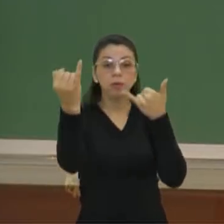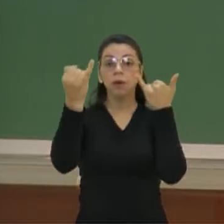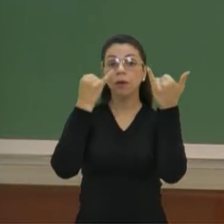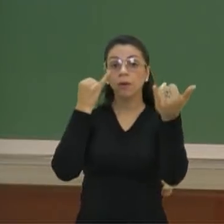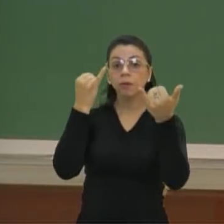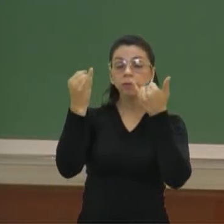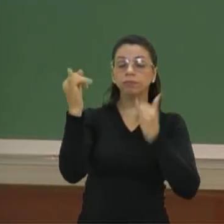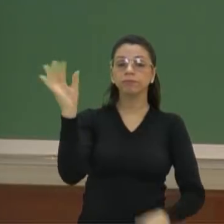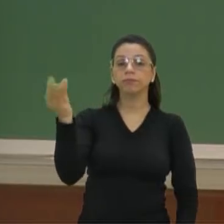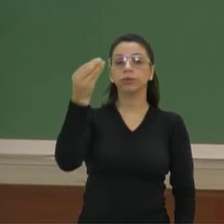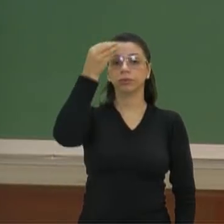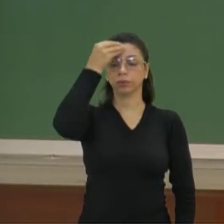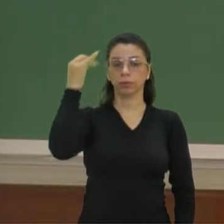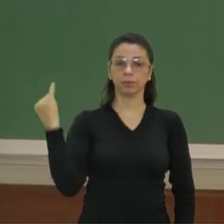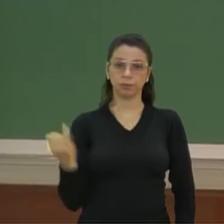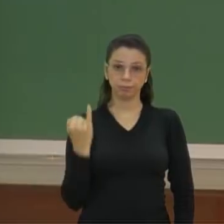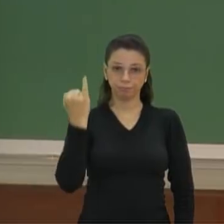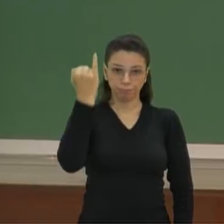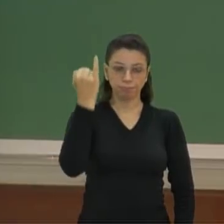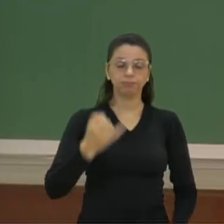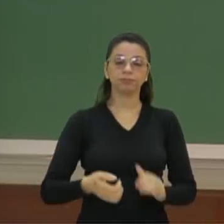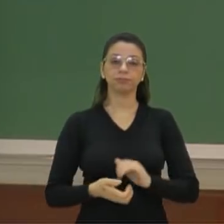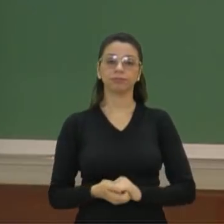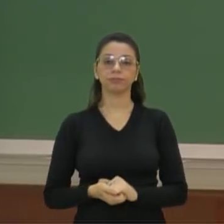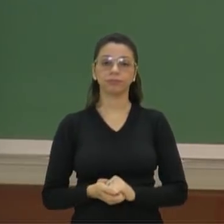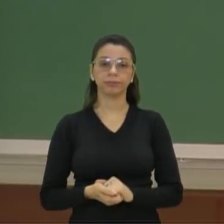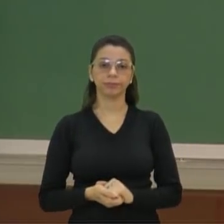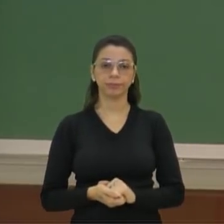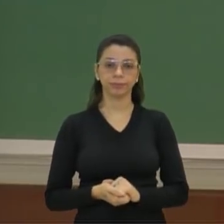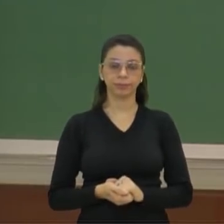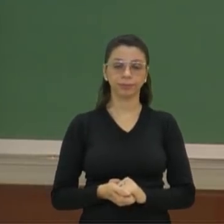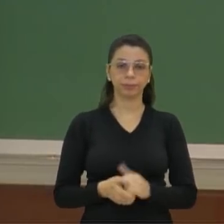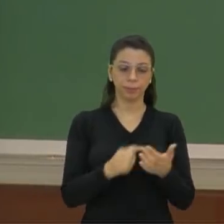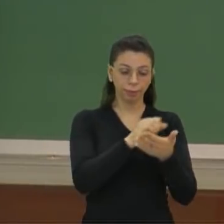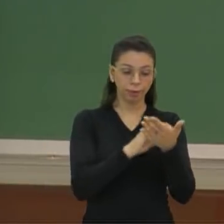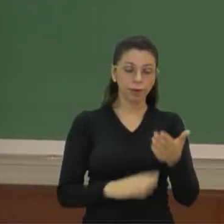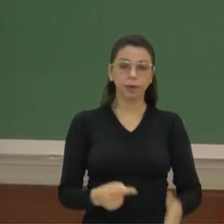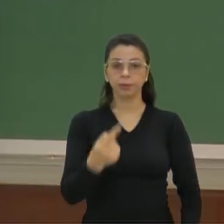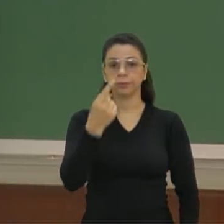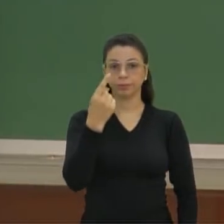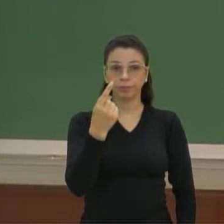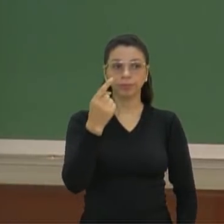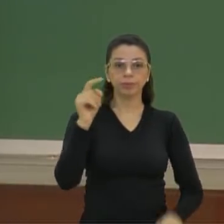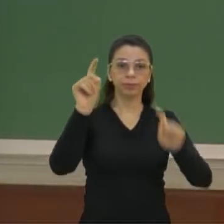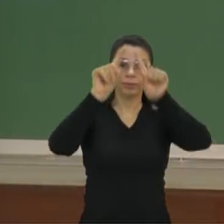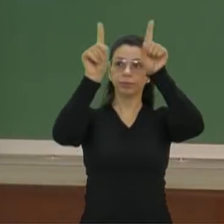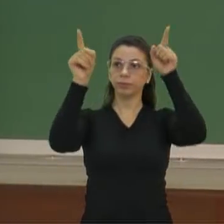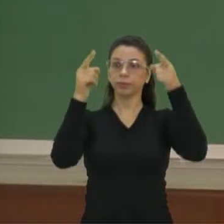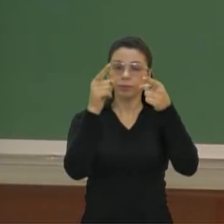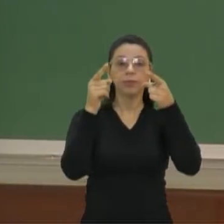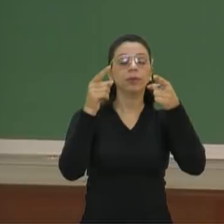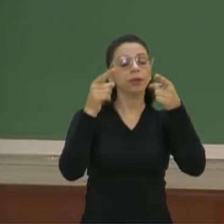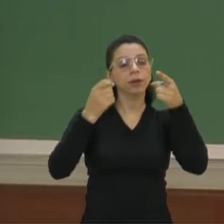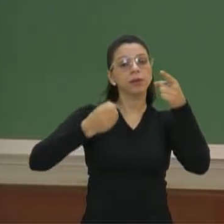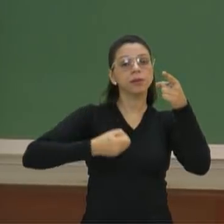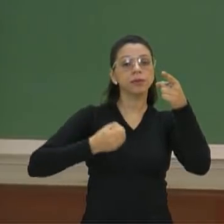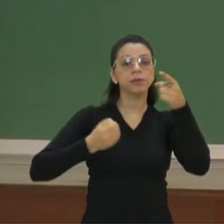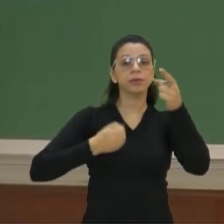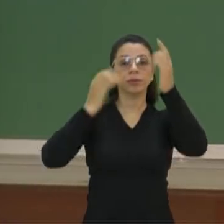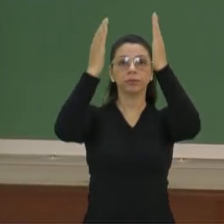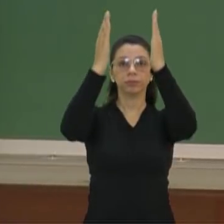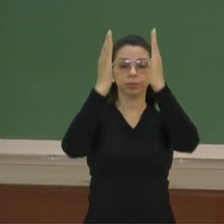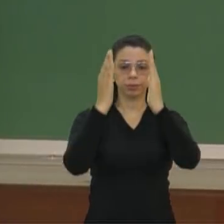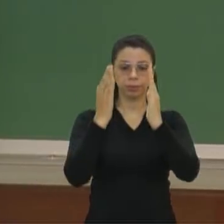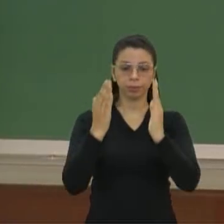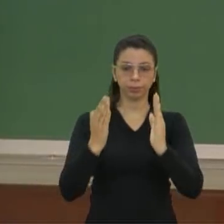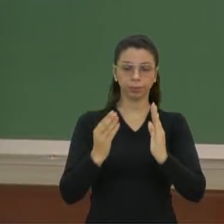informações super importantes. Então vamos para a correção? Número 1. Escreva entre parênteses a sequência numérica que indica os